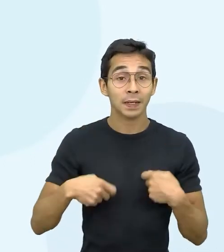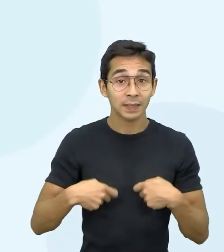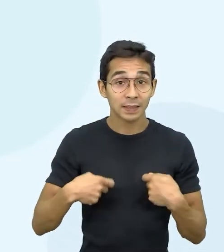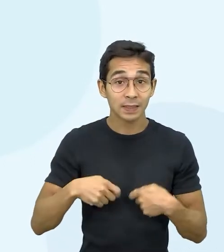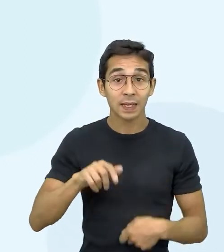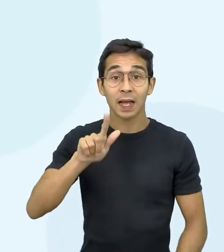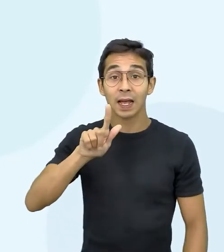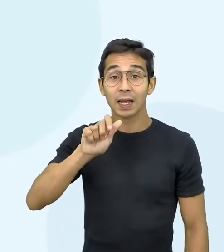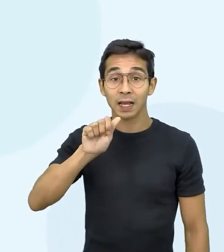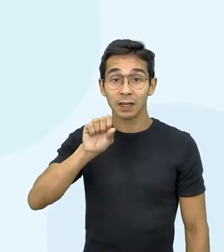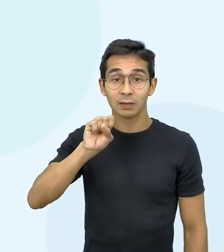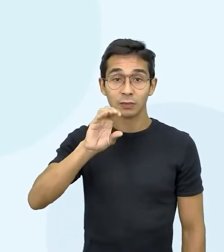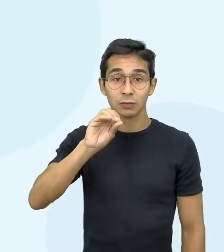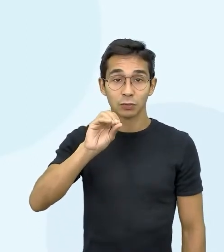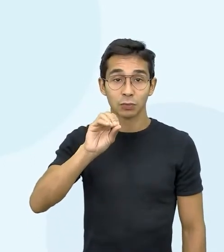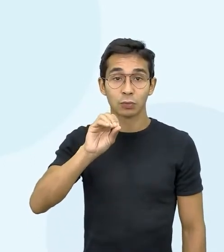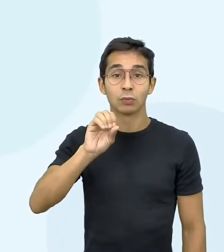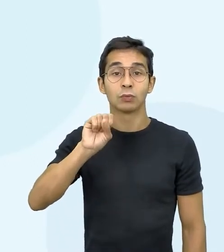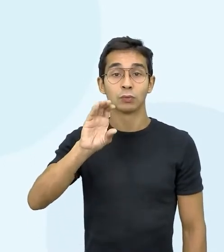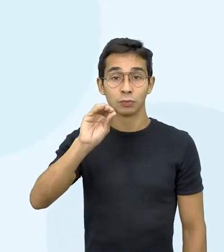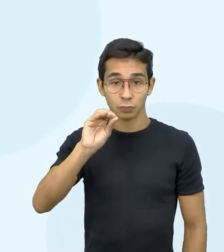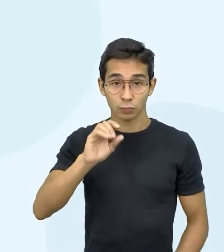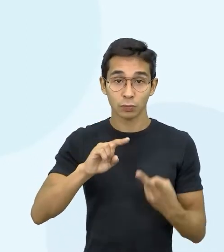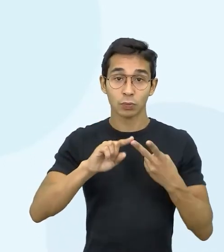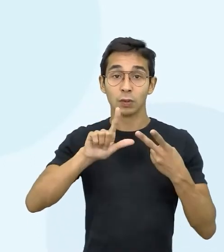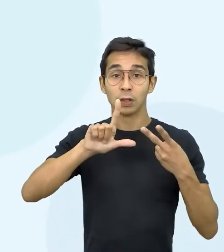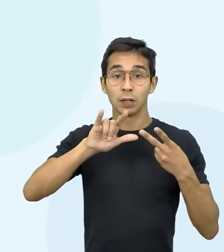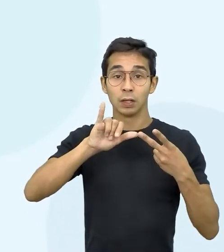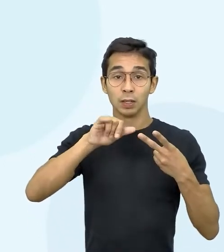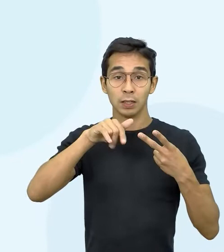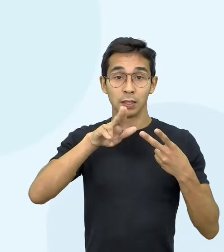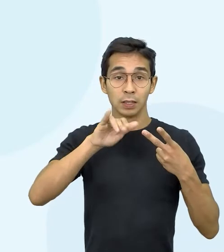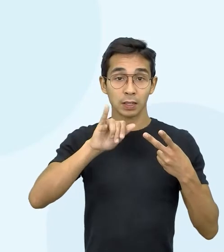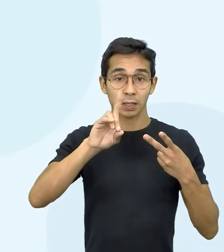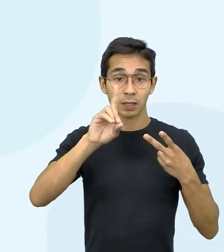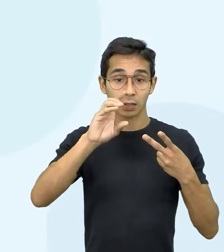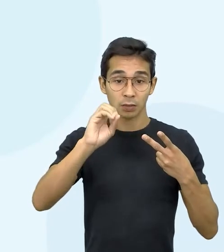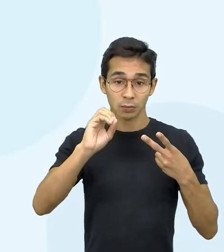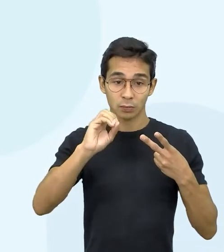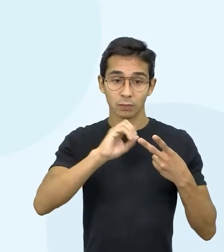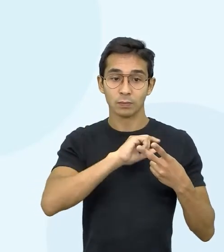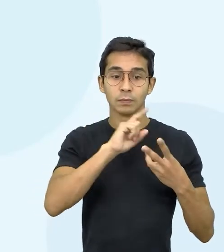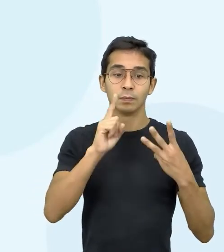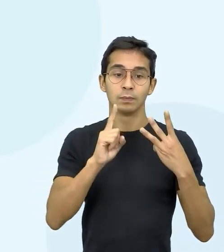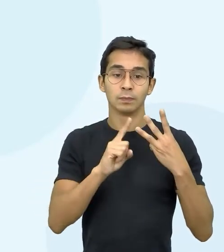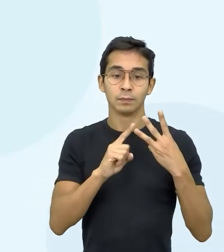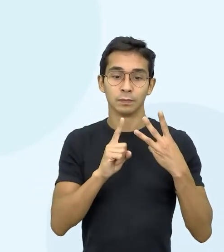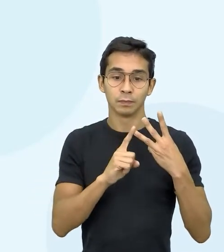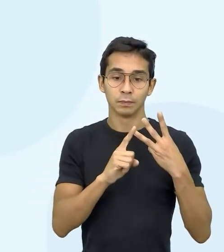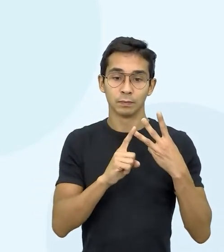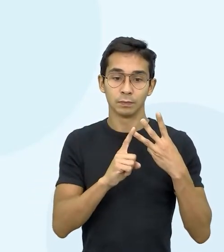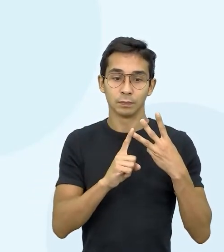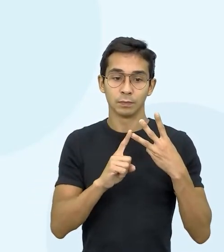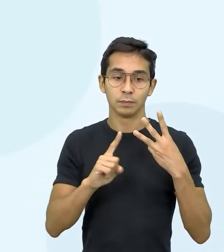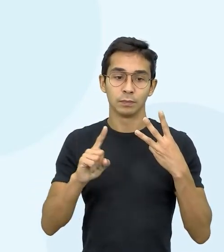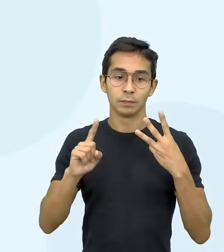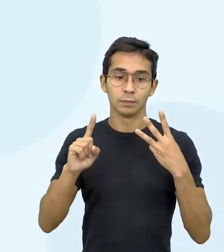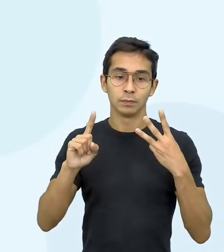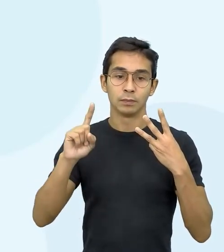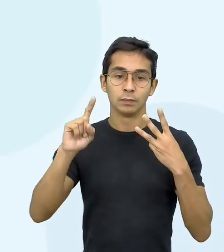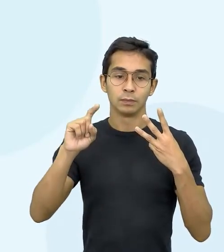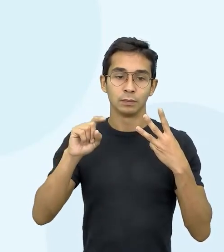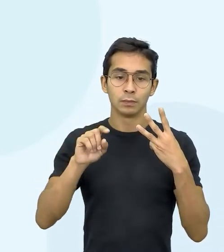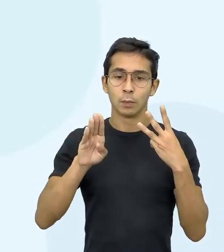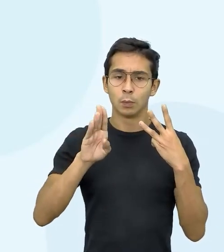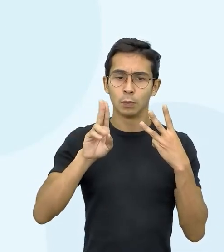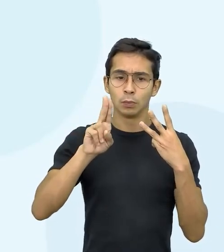estejam no estado gasoso, líquido e também o aquoso, né? Que é uma coisa mais para o ensino superior, essa parte de aquoso, certo?